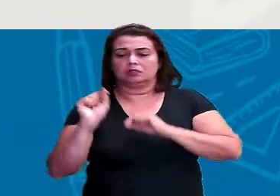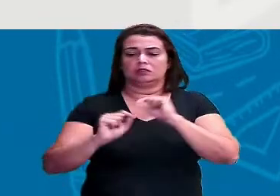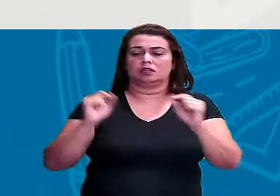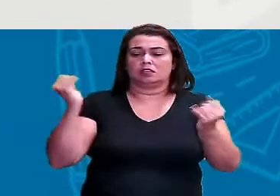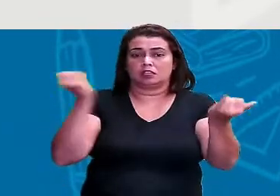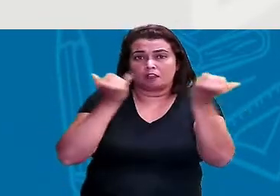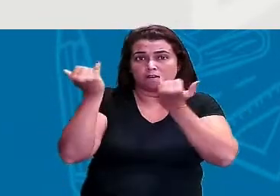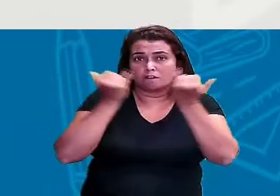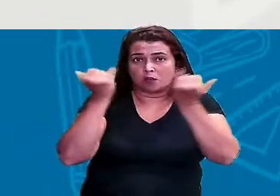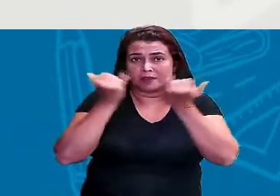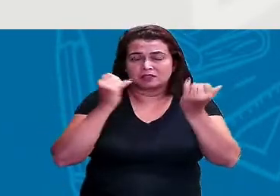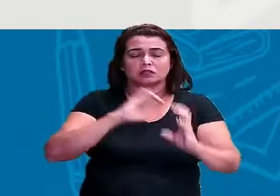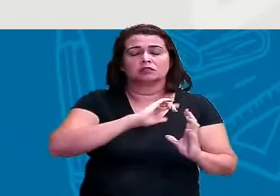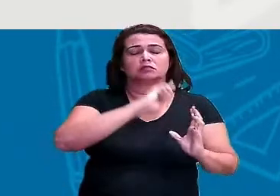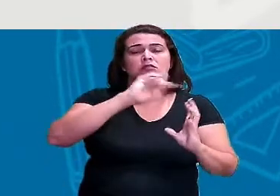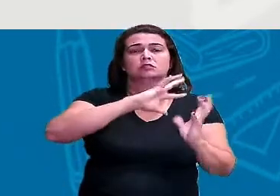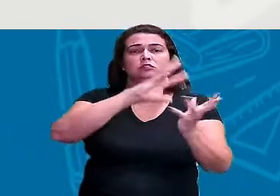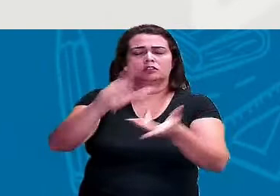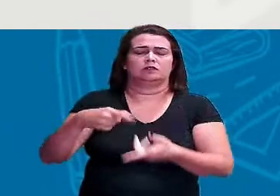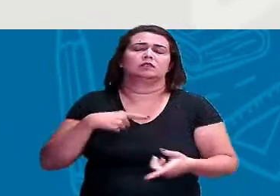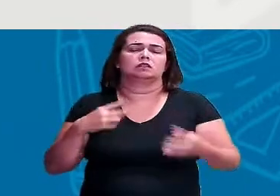que facilitam